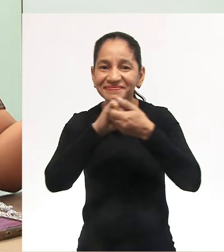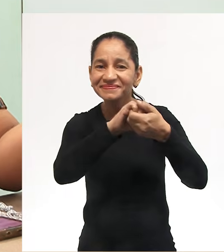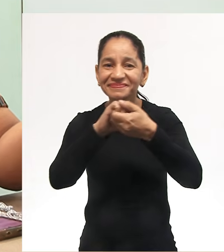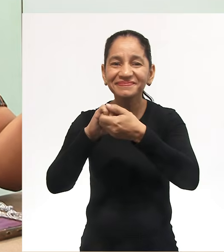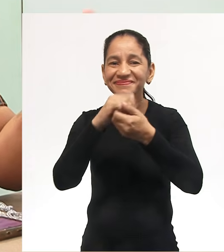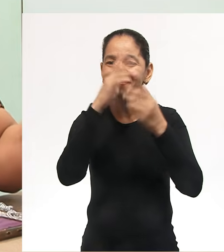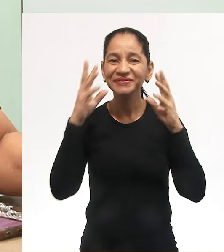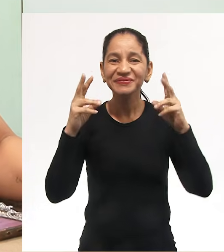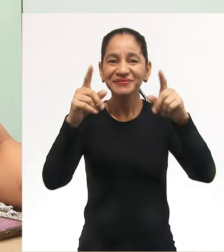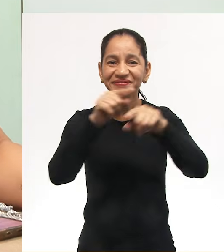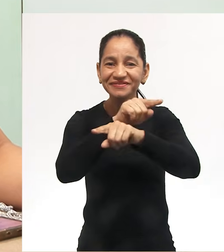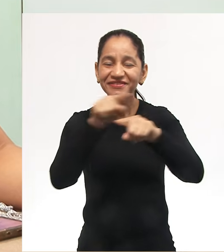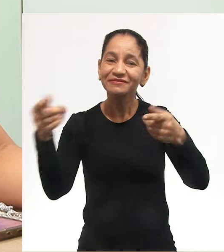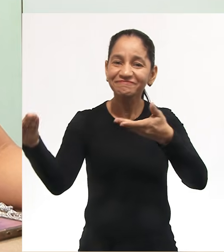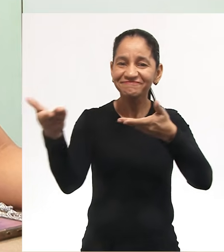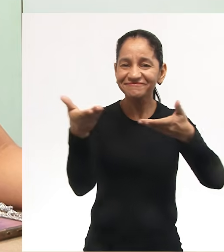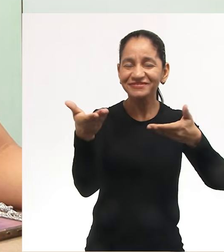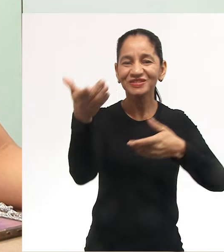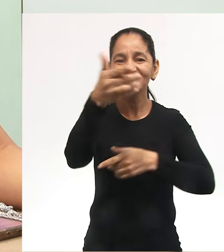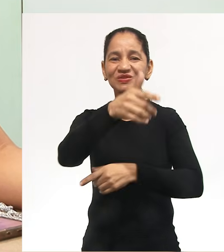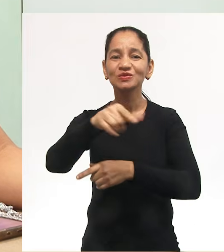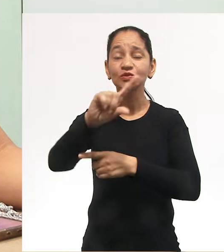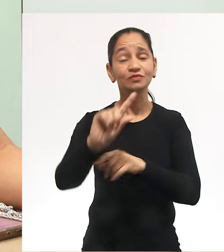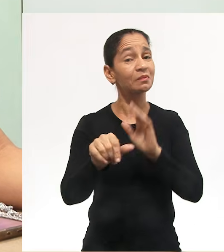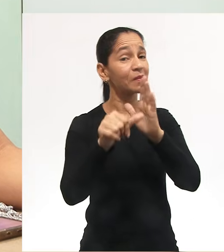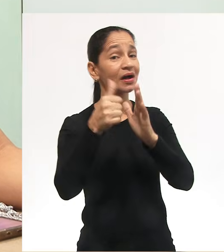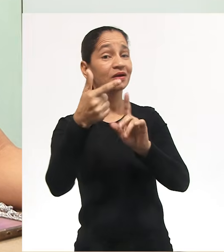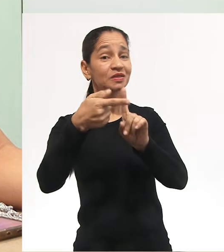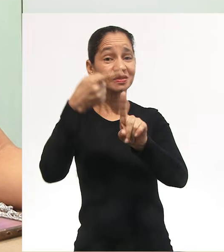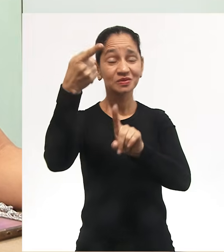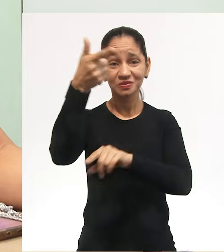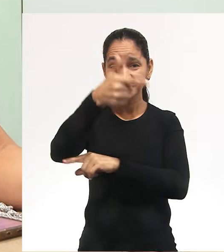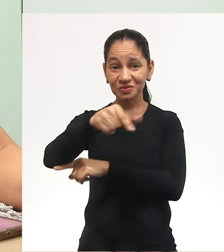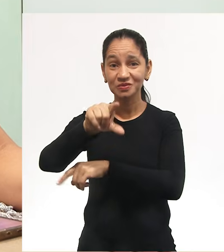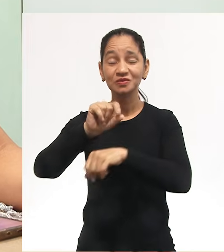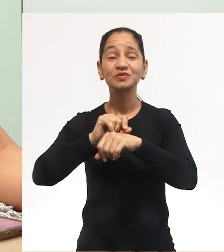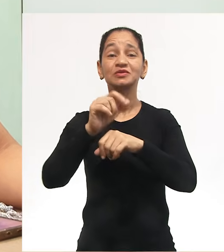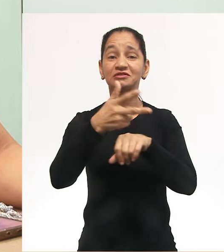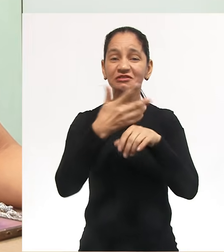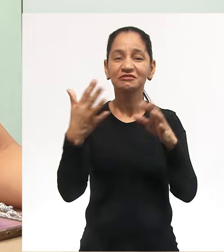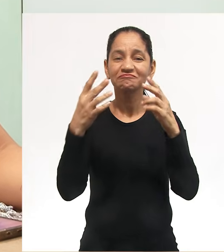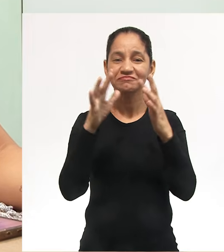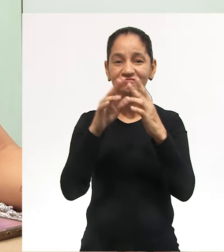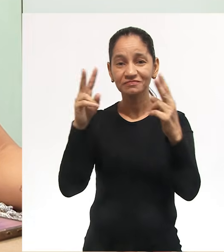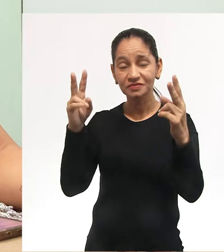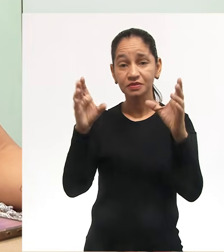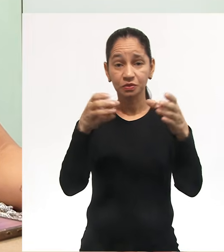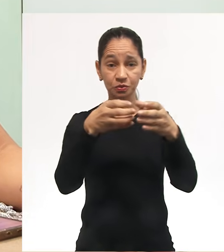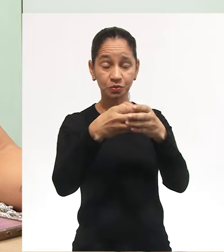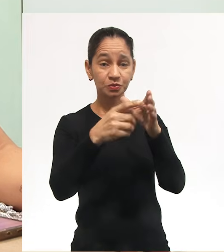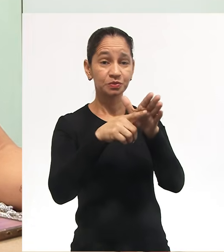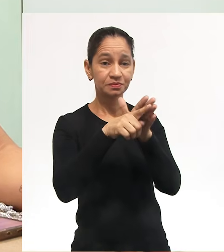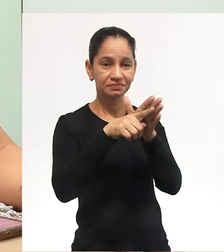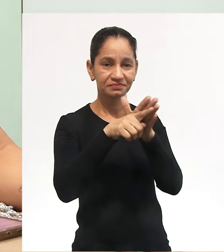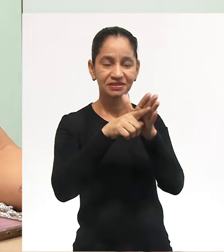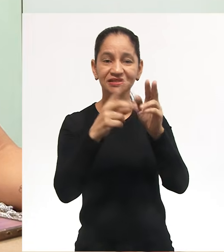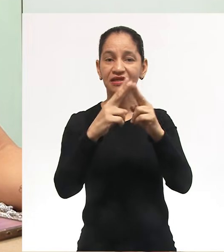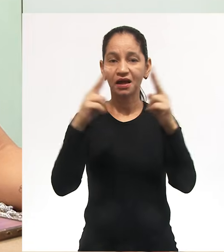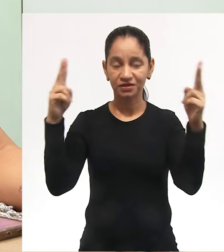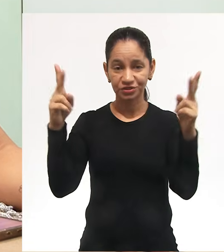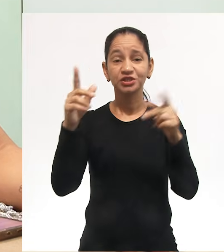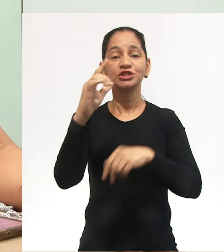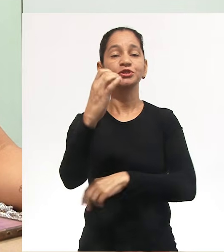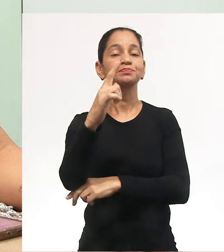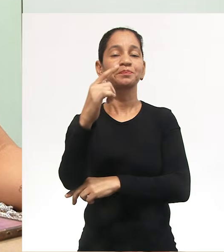Saudações, pessoas! Sejam bem-vindos a mais um episódio do Zona de Conexão, uma ação do Grupo de Pesquisa em Educação à